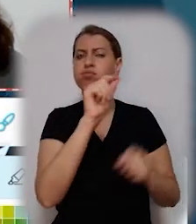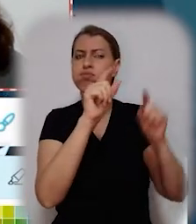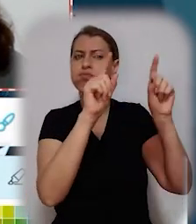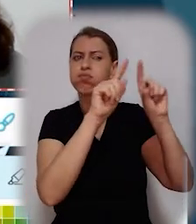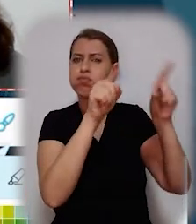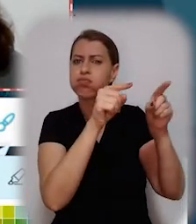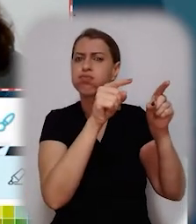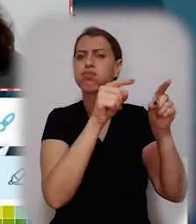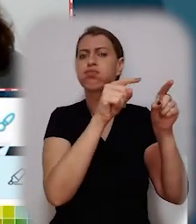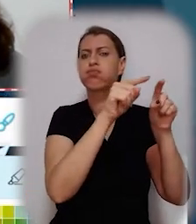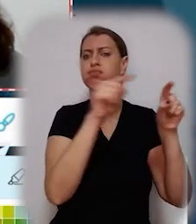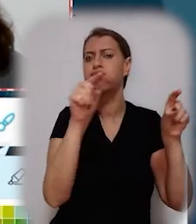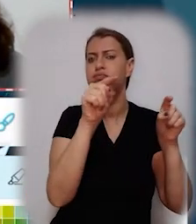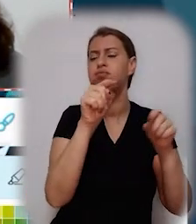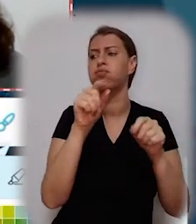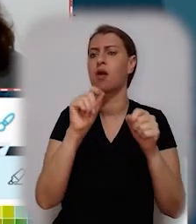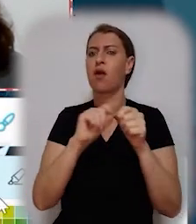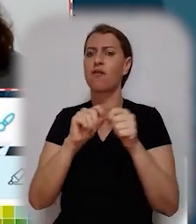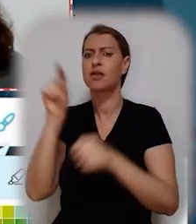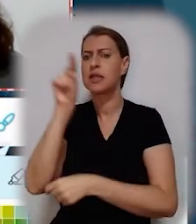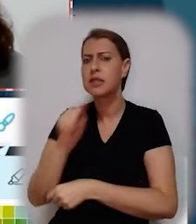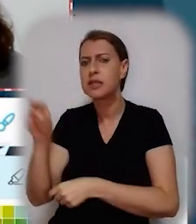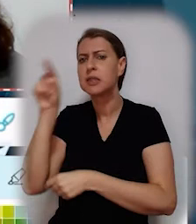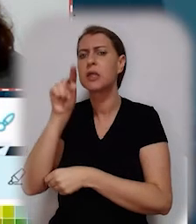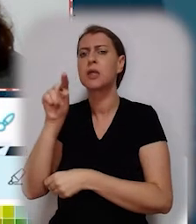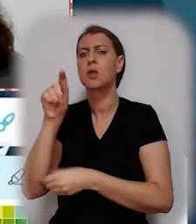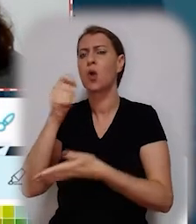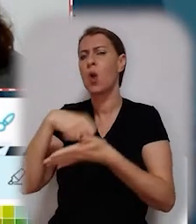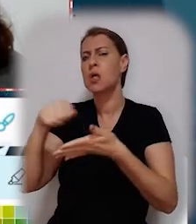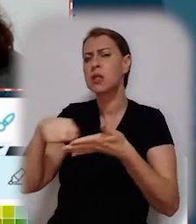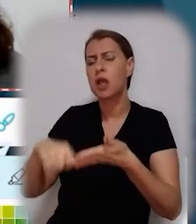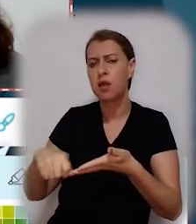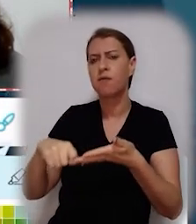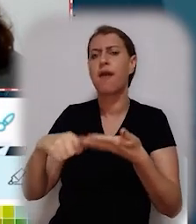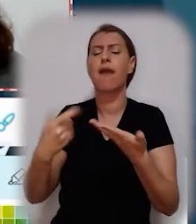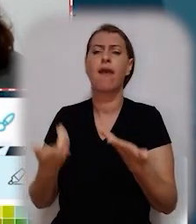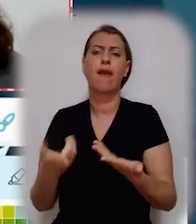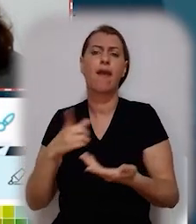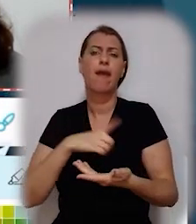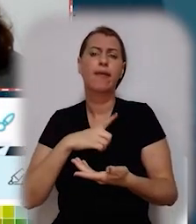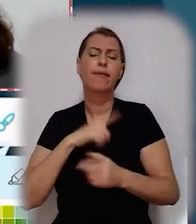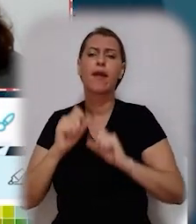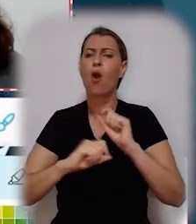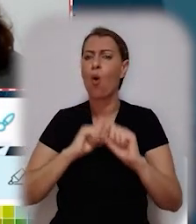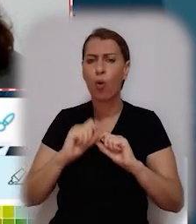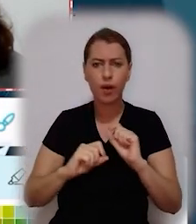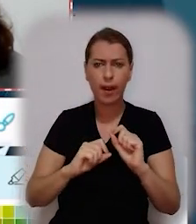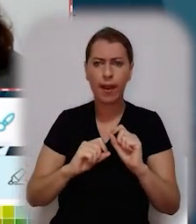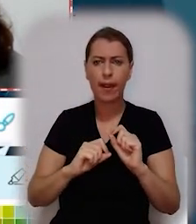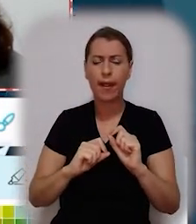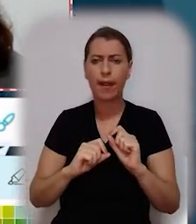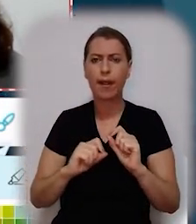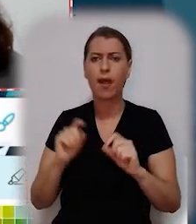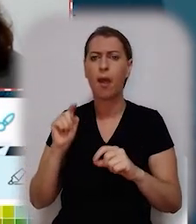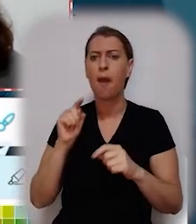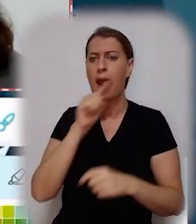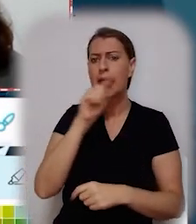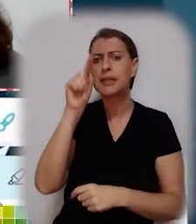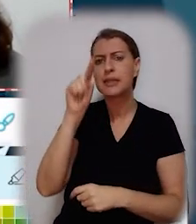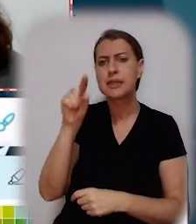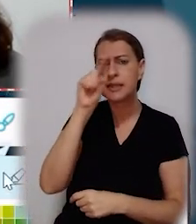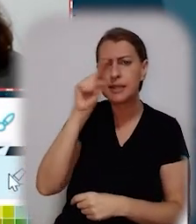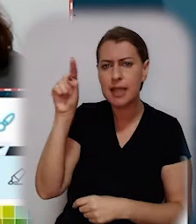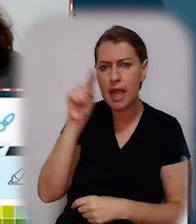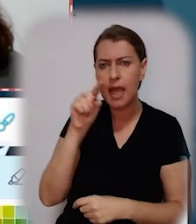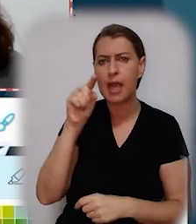apontar, fazer círculo, dá para escrever, dá para ter, fazer indicação com